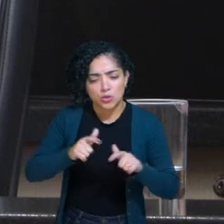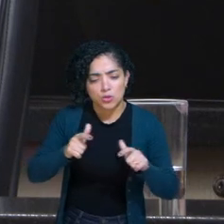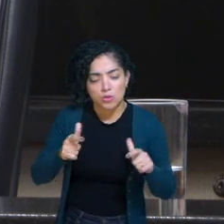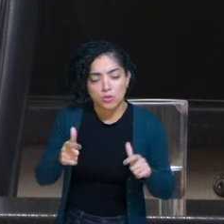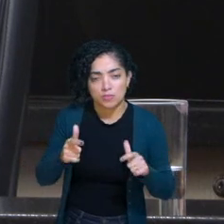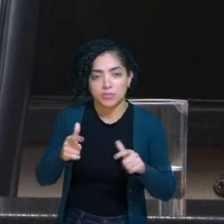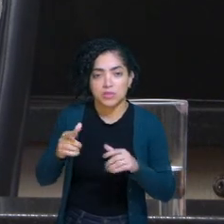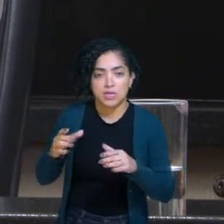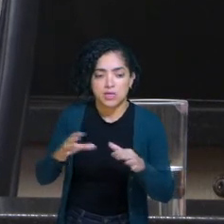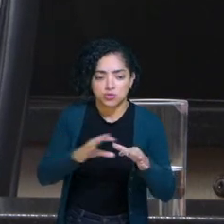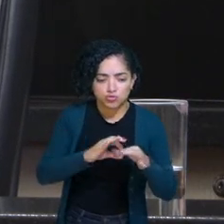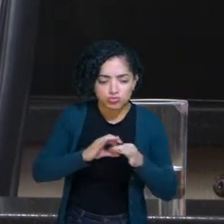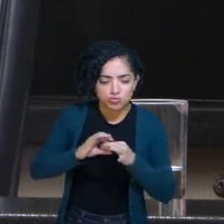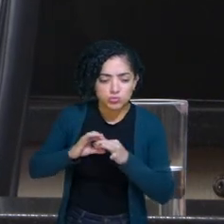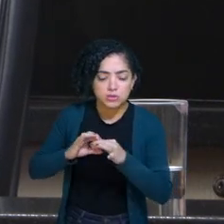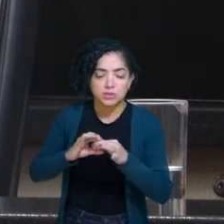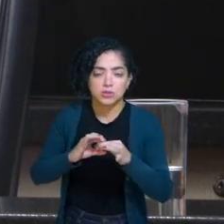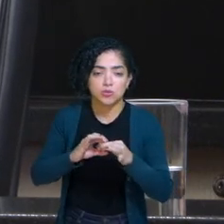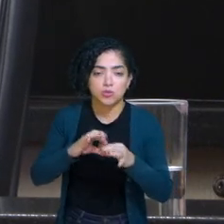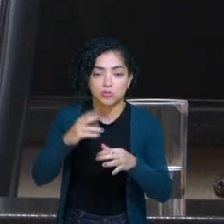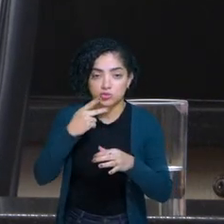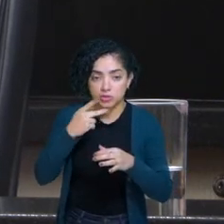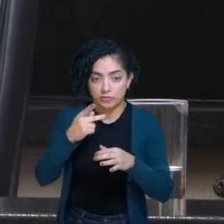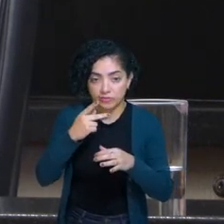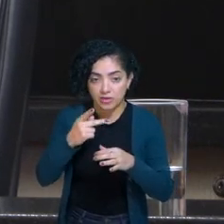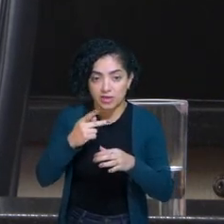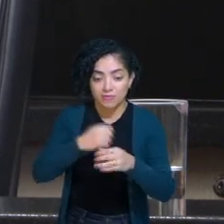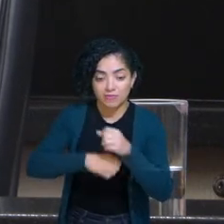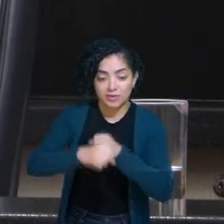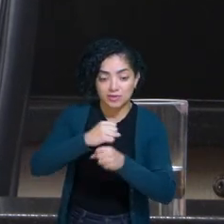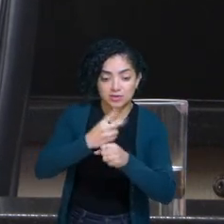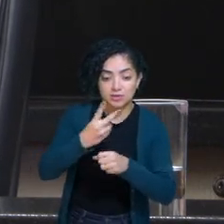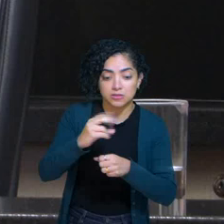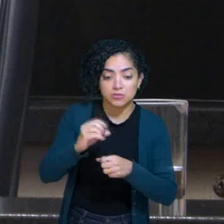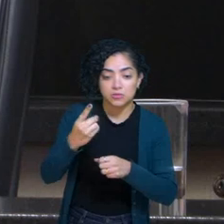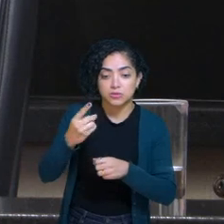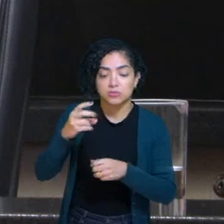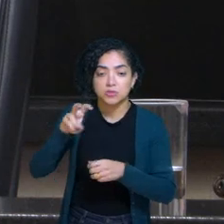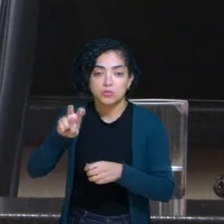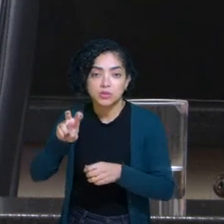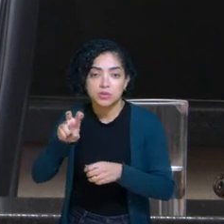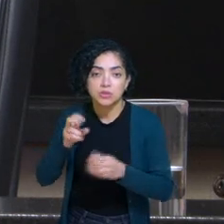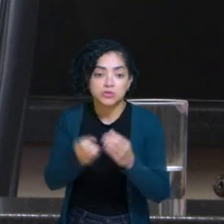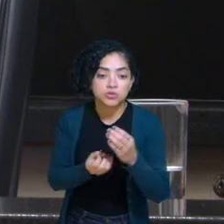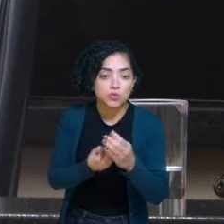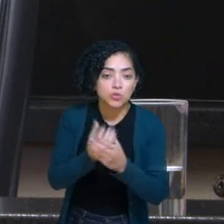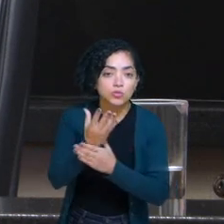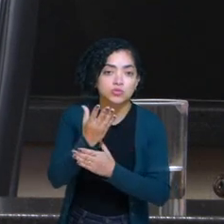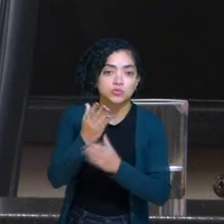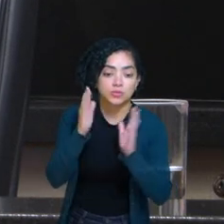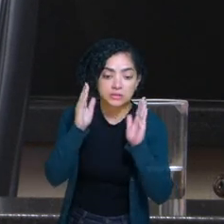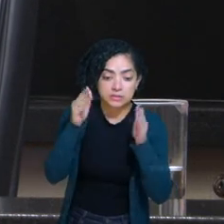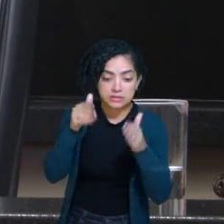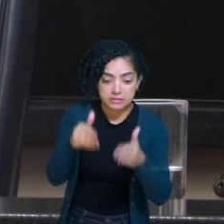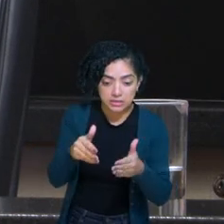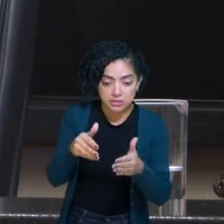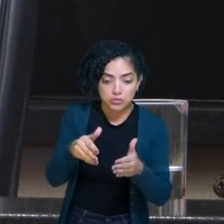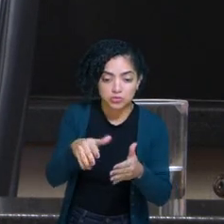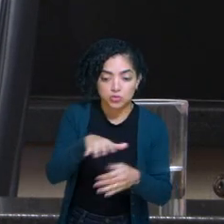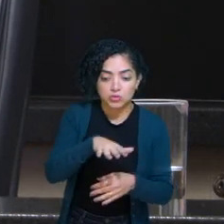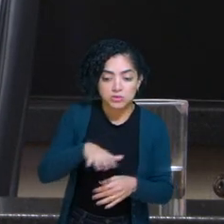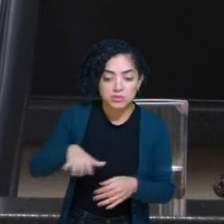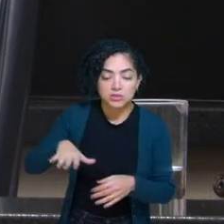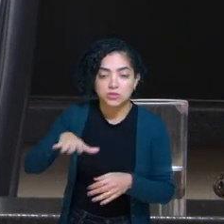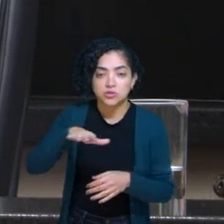né Como já dizia as diretrizes de 2015 de construir centros regionais né a partir do